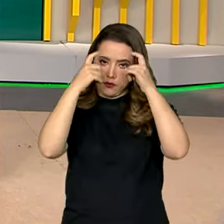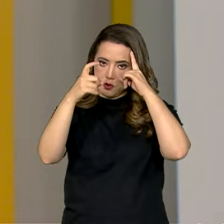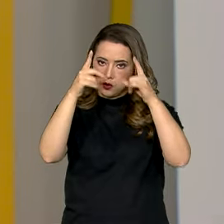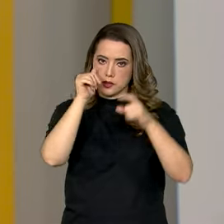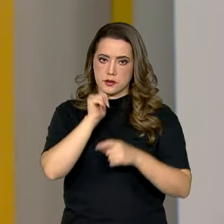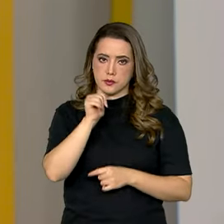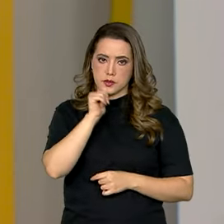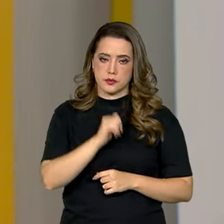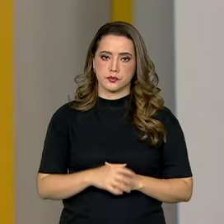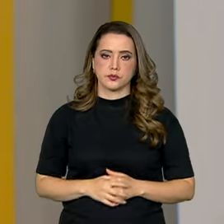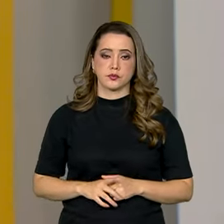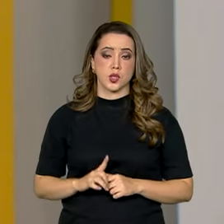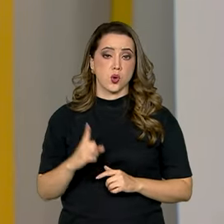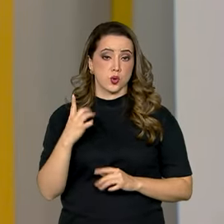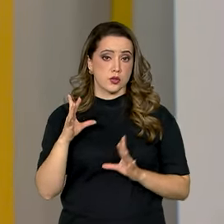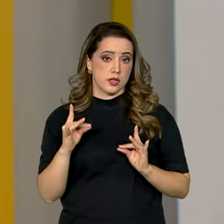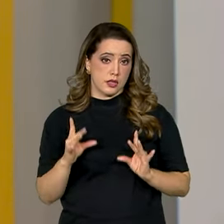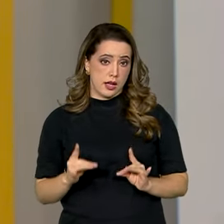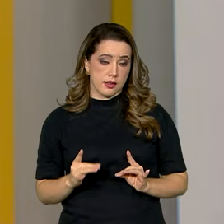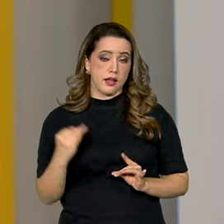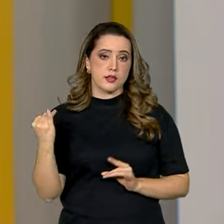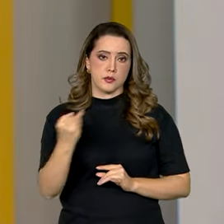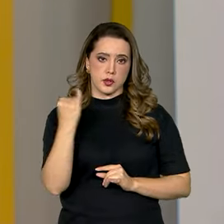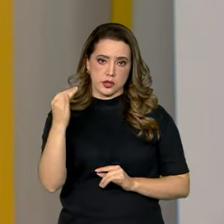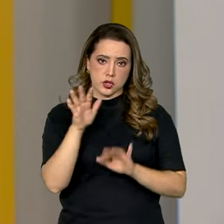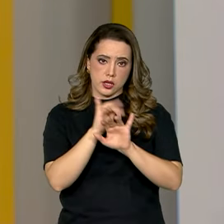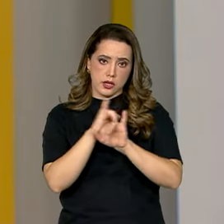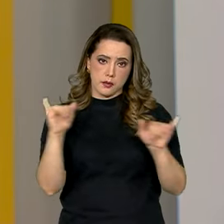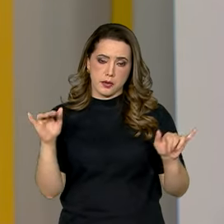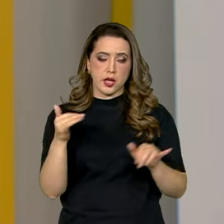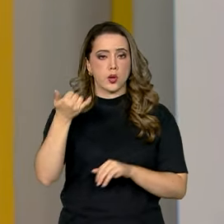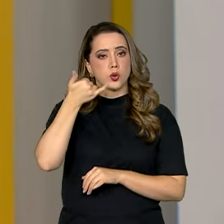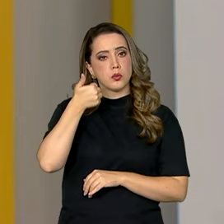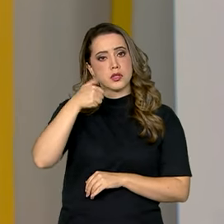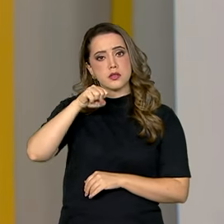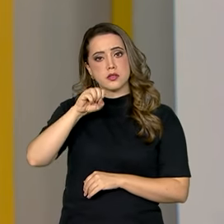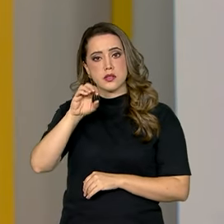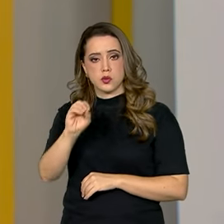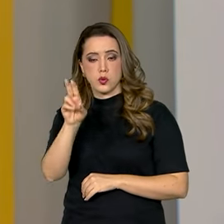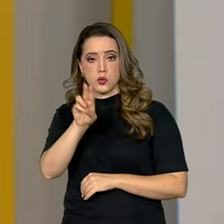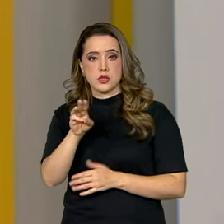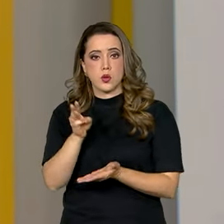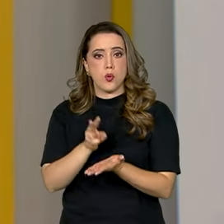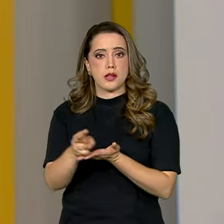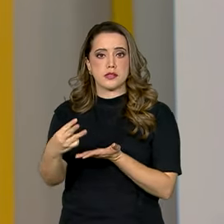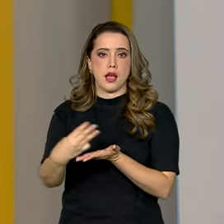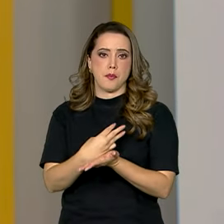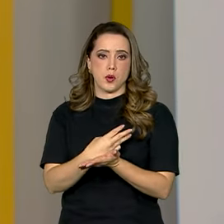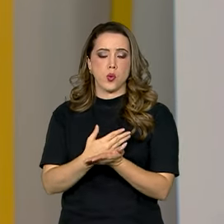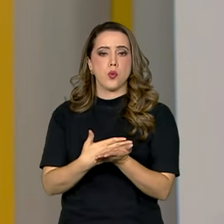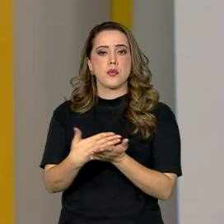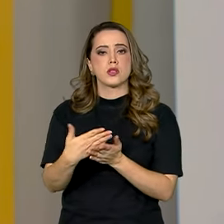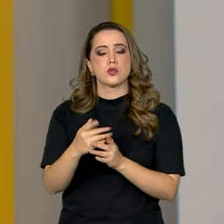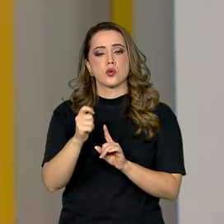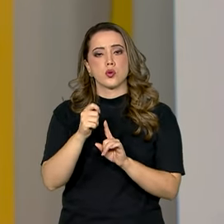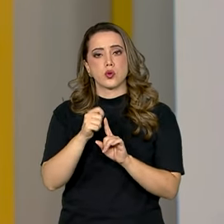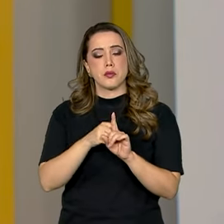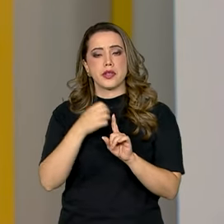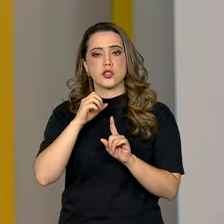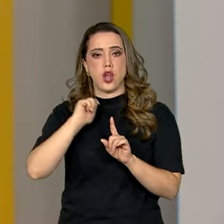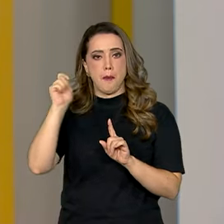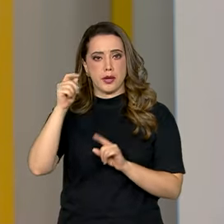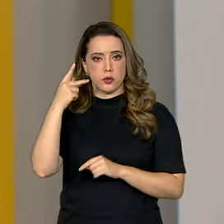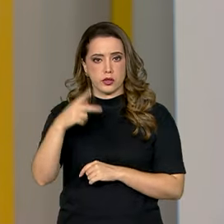gênero. Um dos destaques da campanha é a divulgação do Ligue 180 via WhatsApp, lançado em abril desse ano,